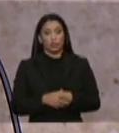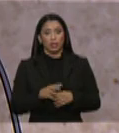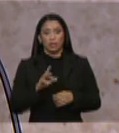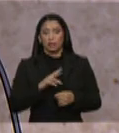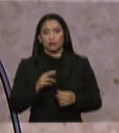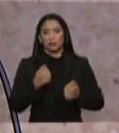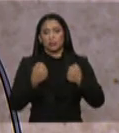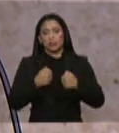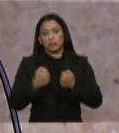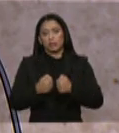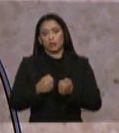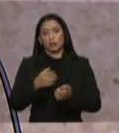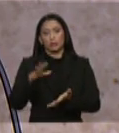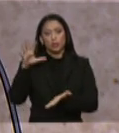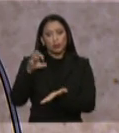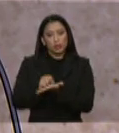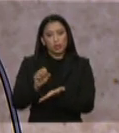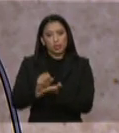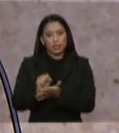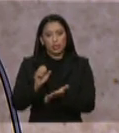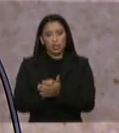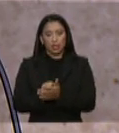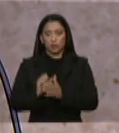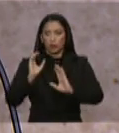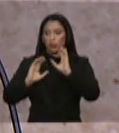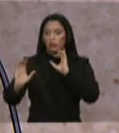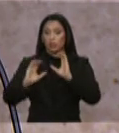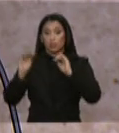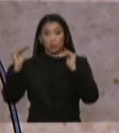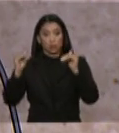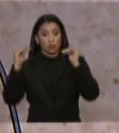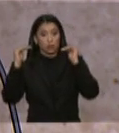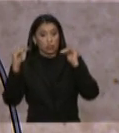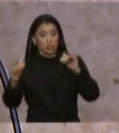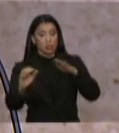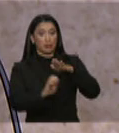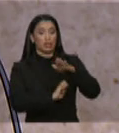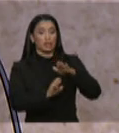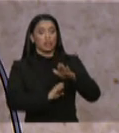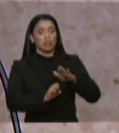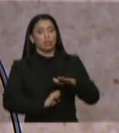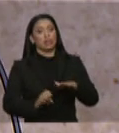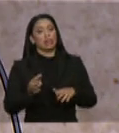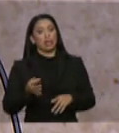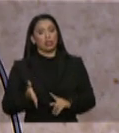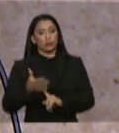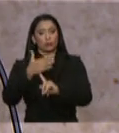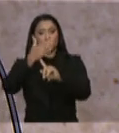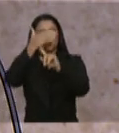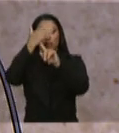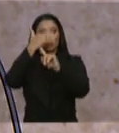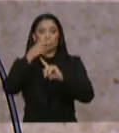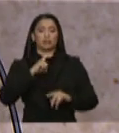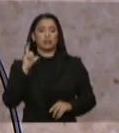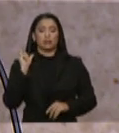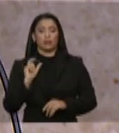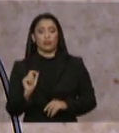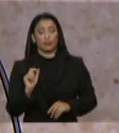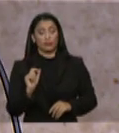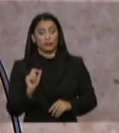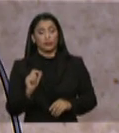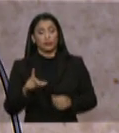e comunicações eletrônicas das autoridades nacionais a empresas de tecnologia nas específicas